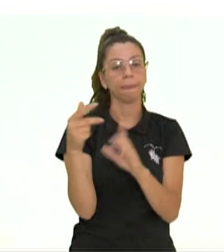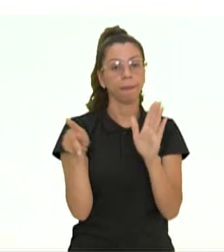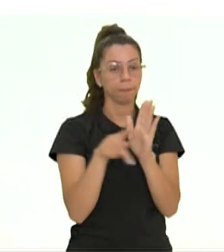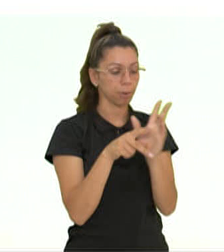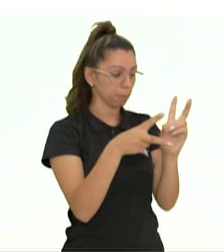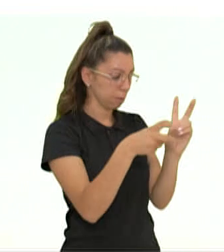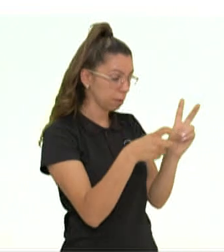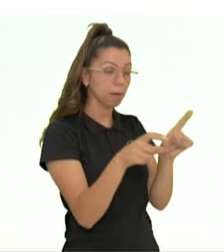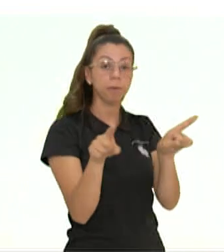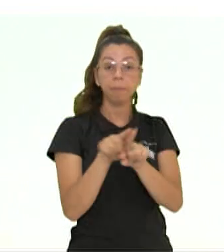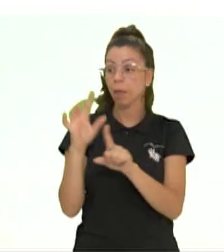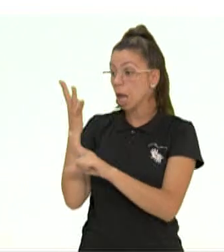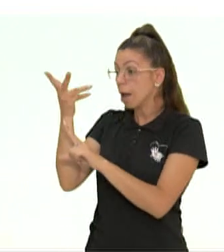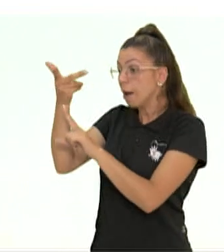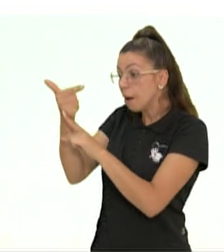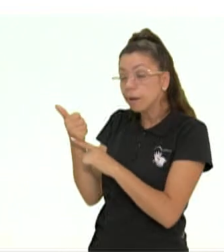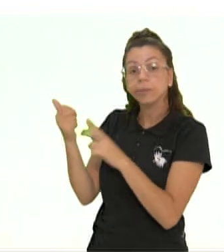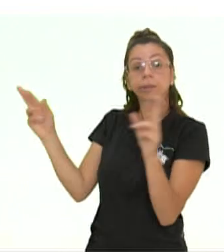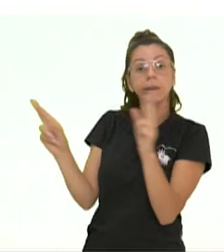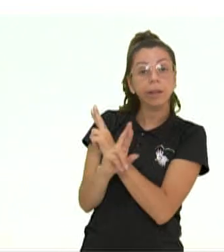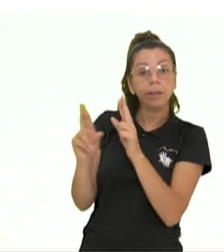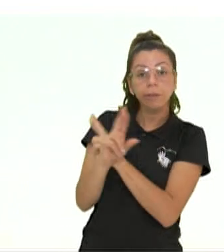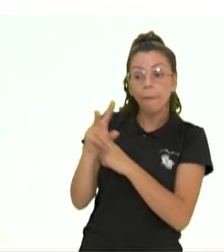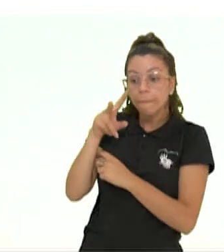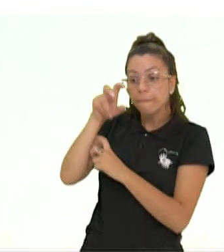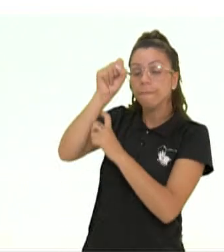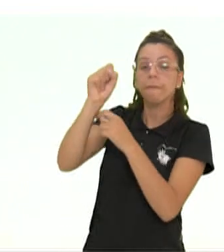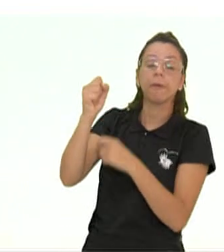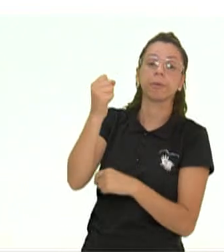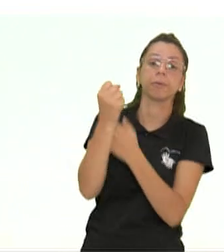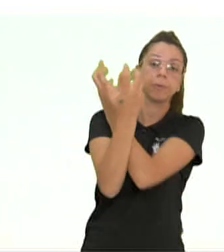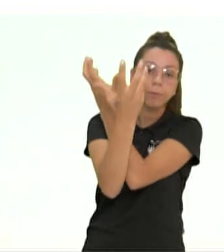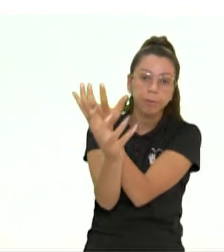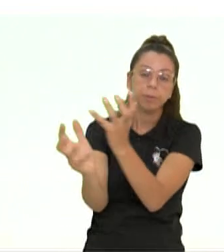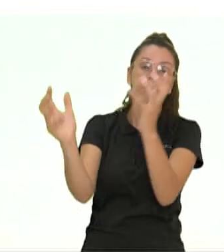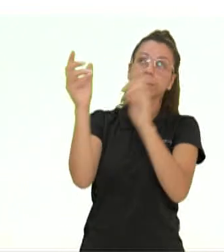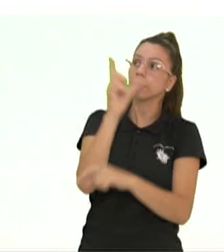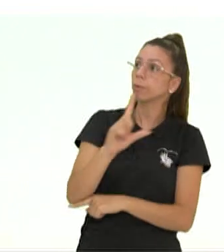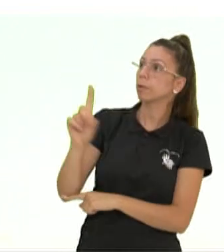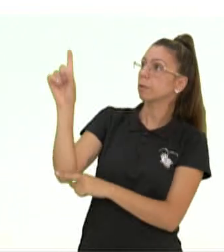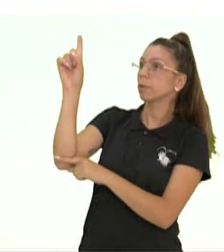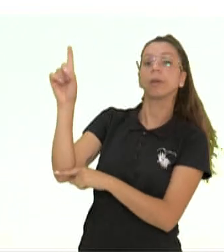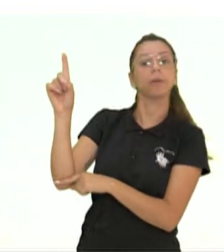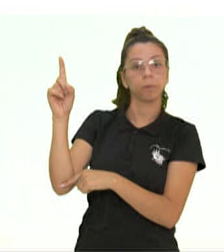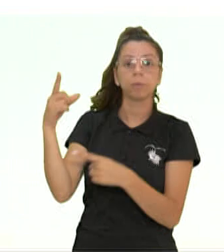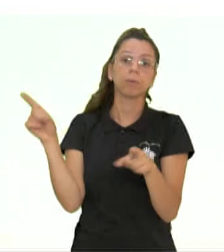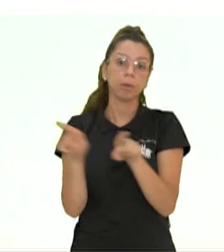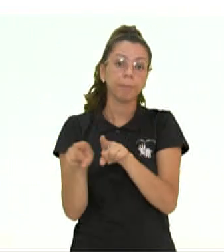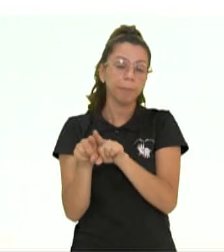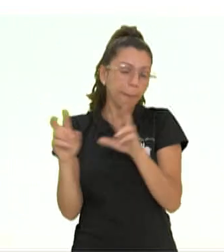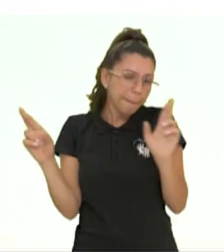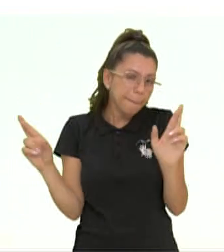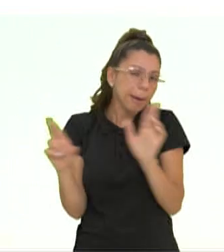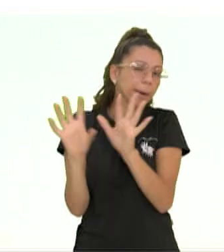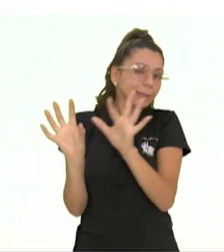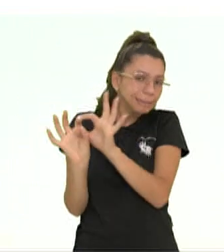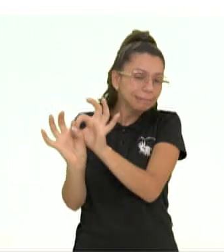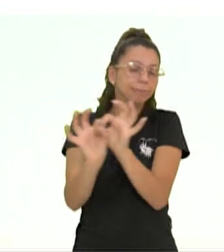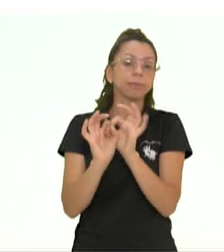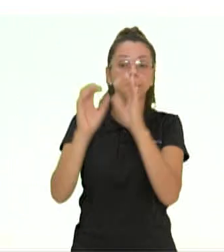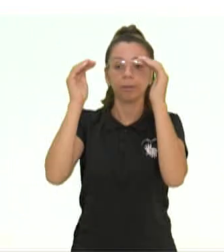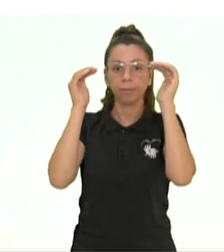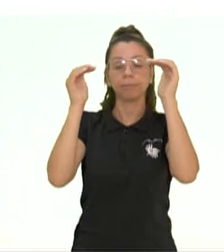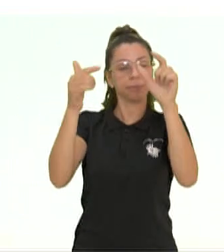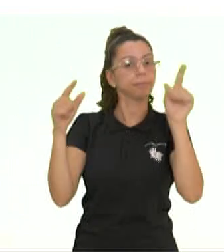indígena, a afro também tem essa relação muito forte com o divino e com a natureza, né? Então está sempre em